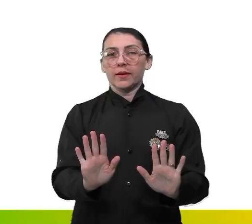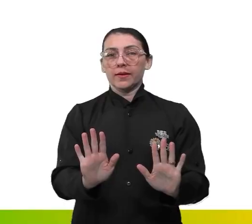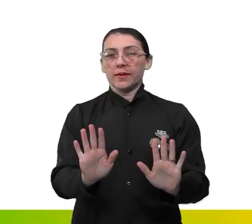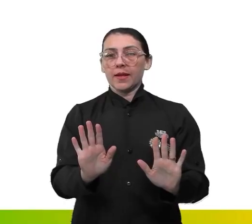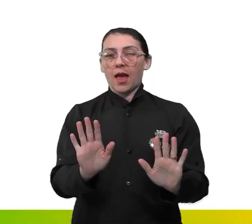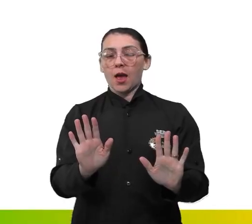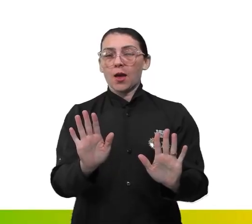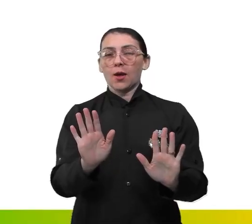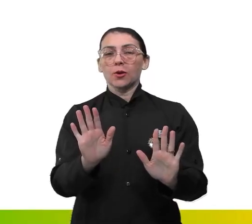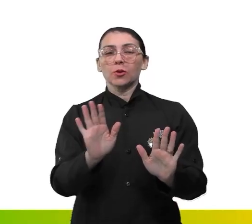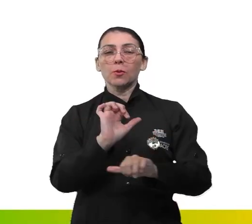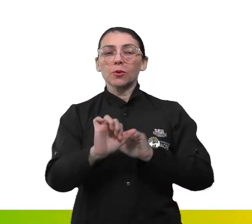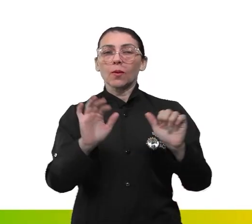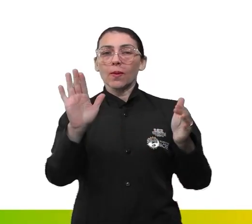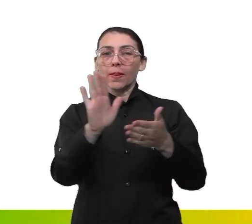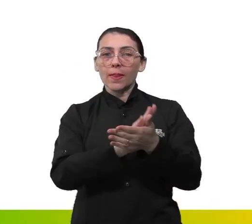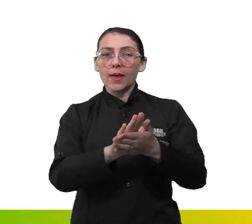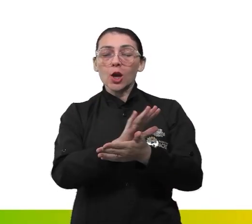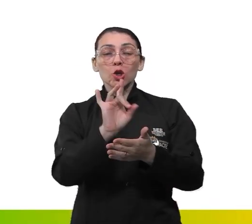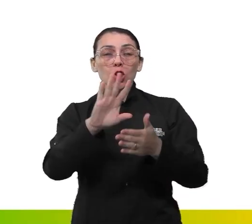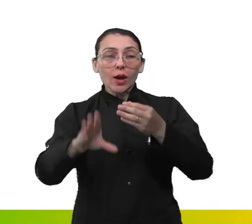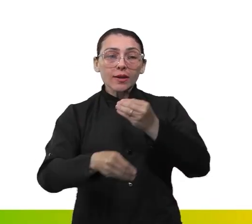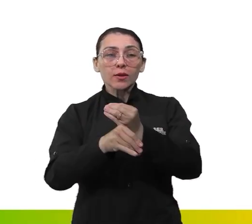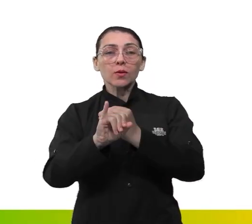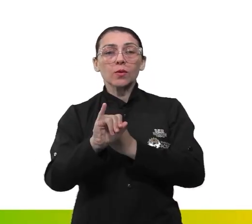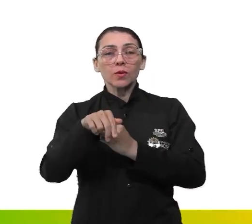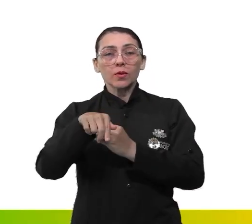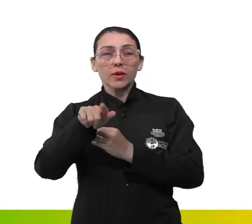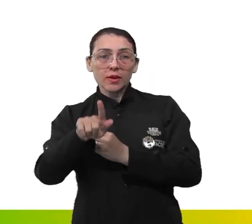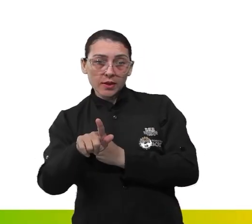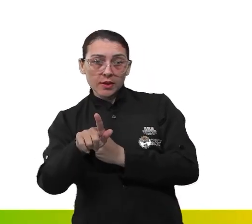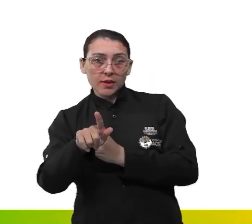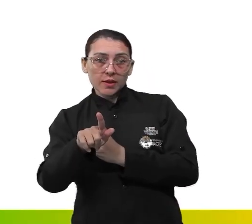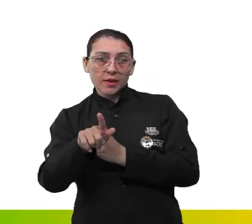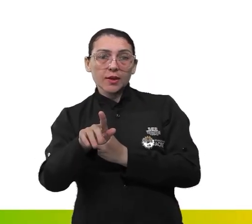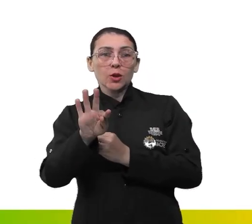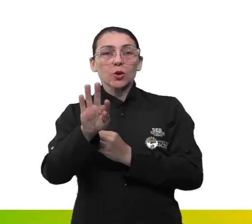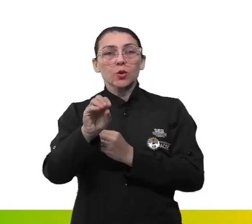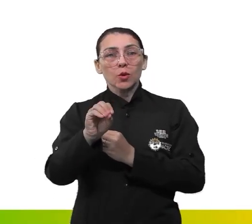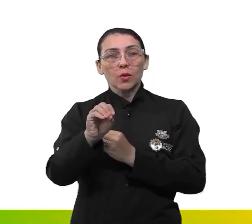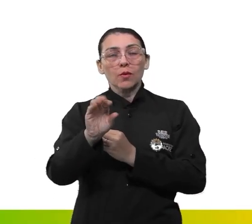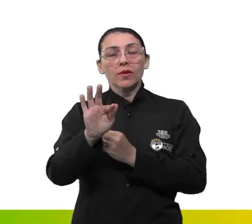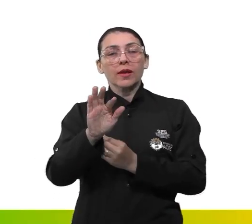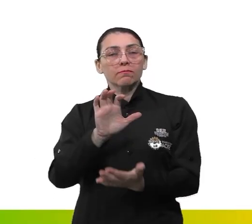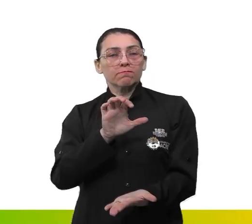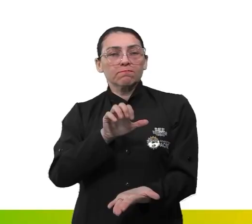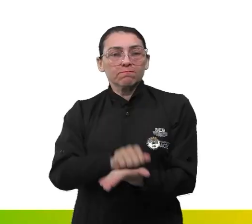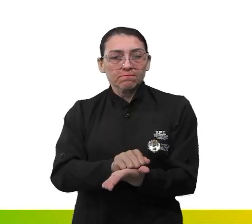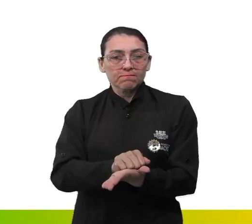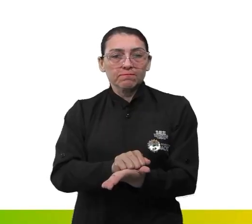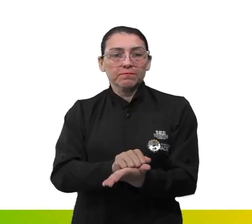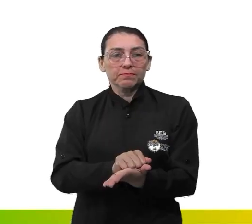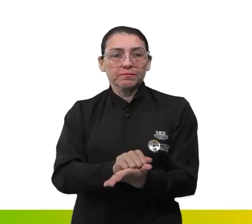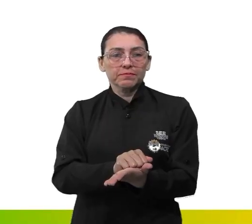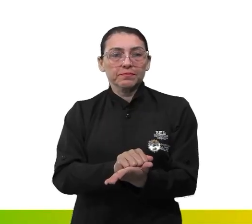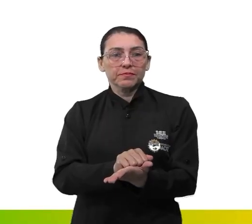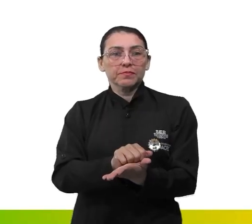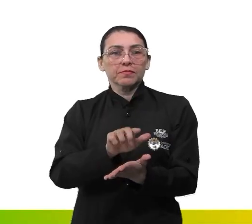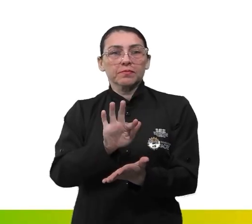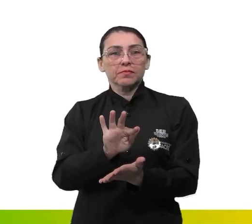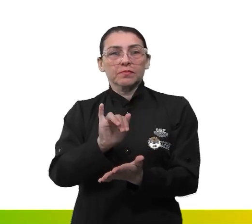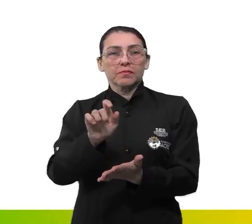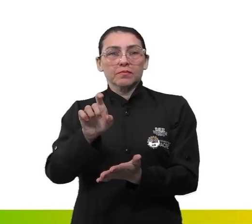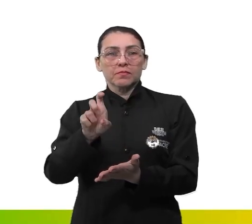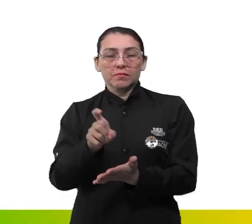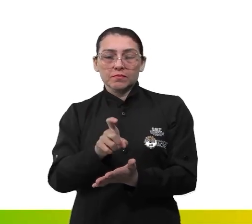snowing, nevando. E nós temos o to fix, que significa fixar. Nós temos o